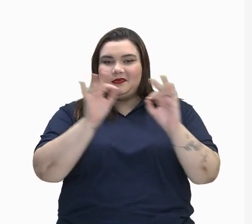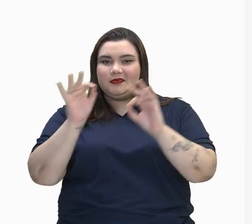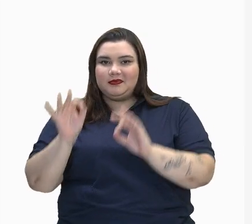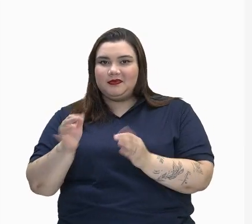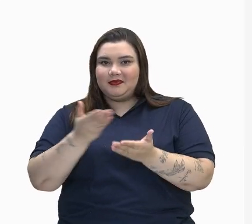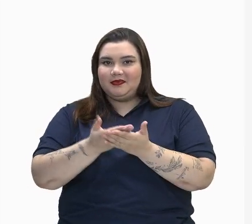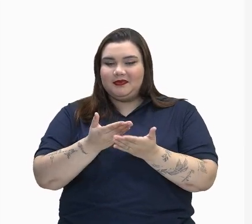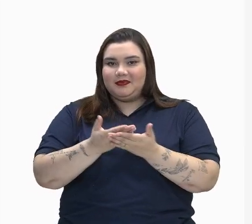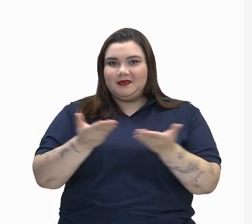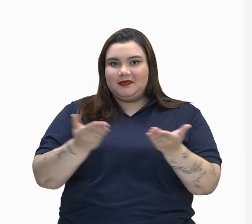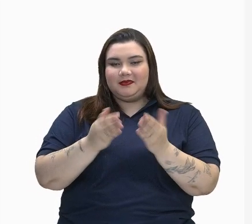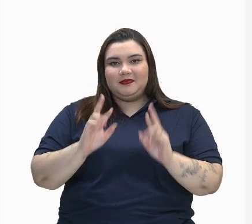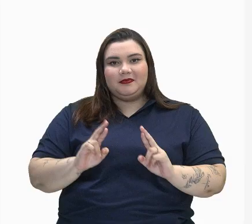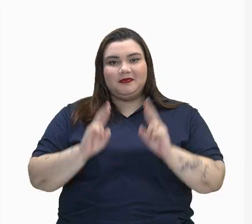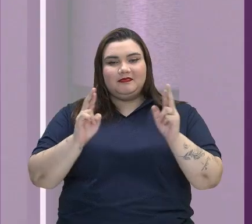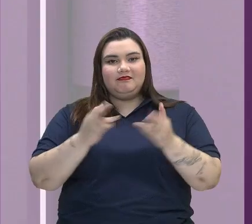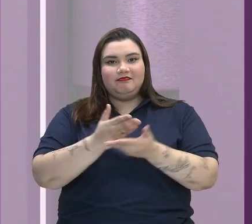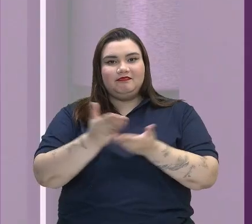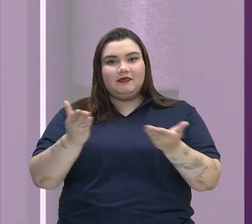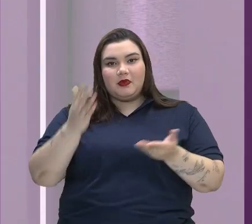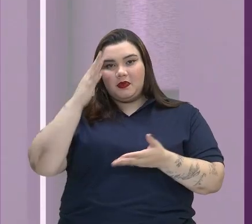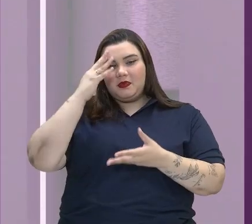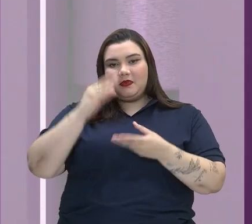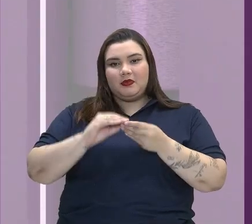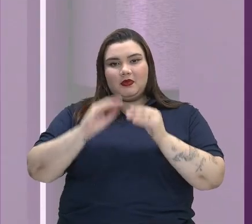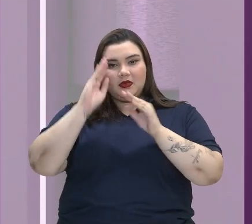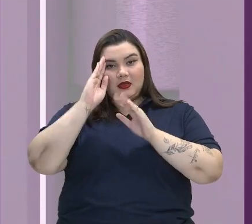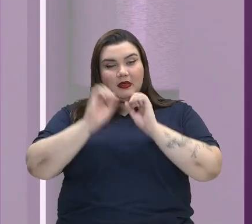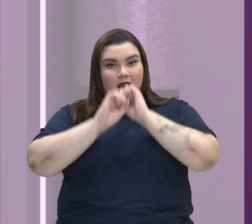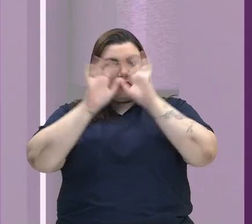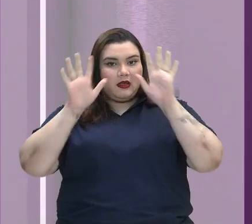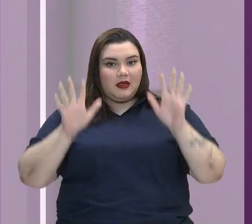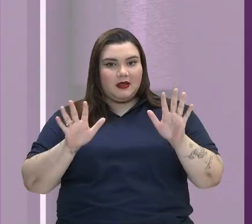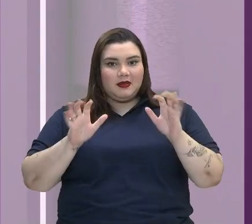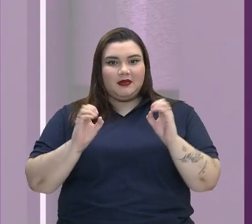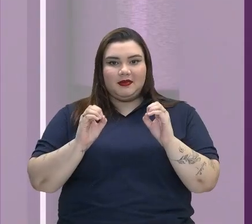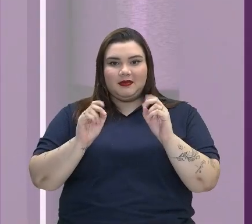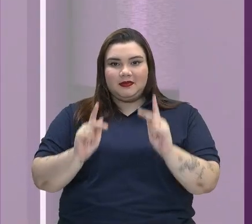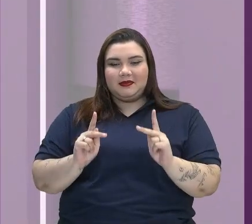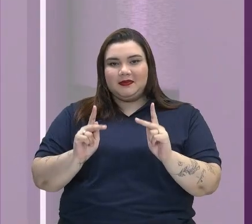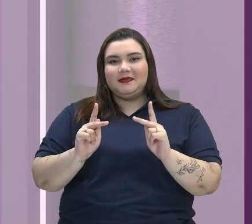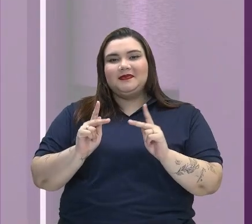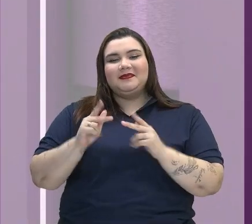vocês. Espero que tenham compreendido de forma clara. E vamos nos